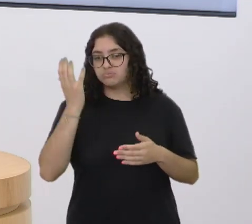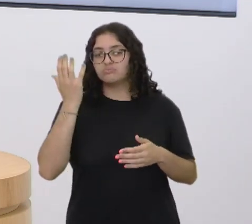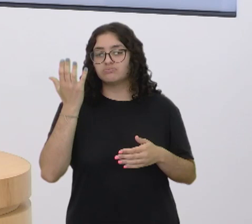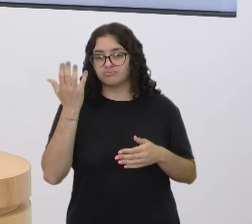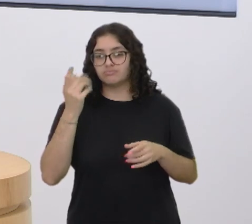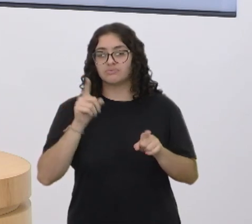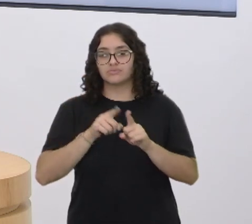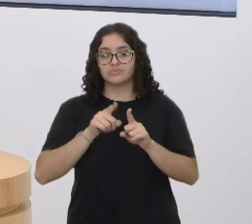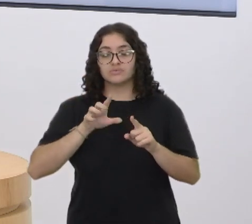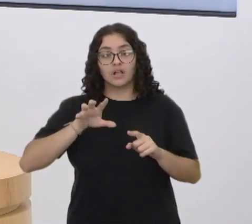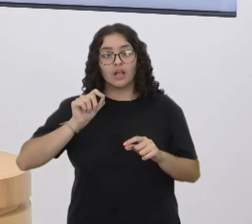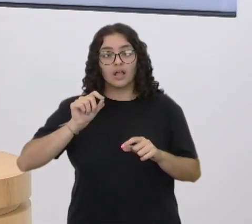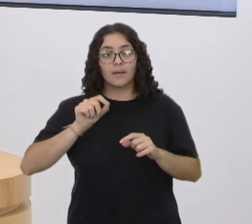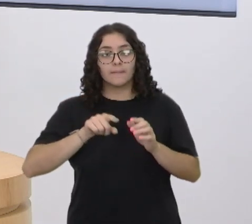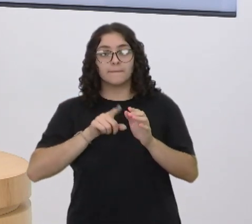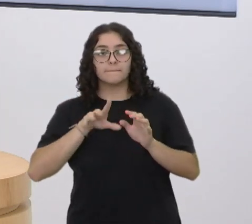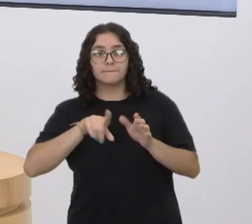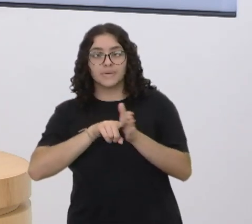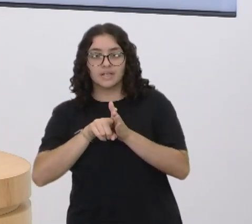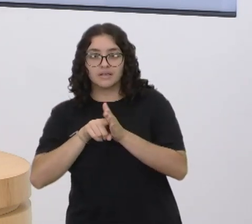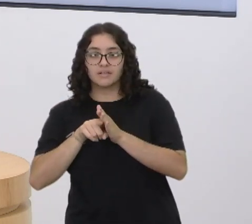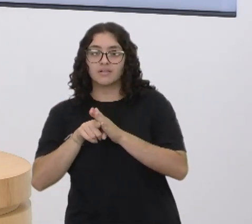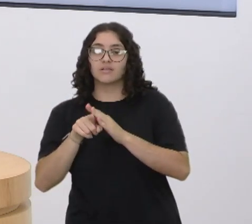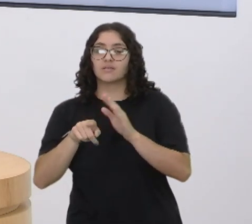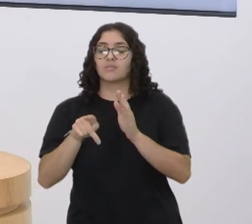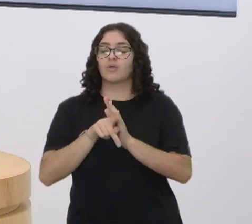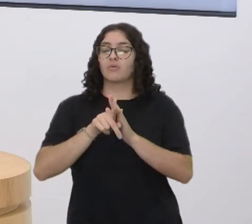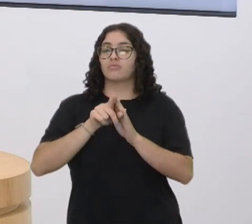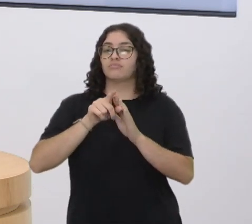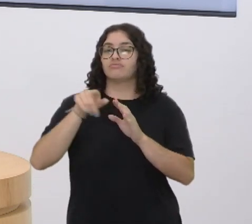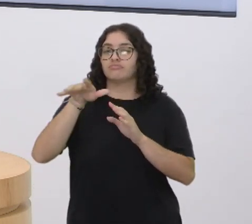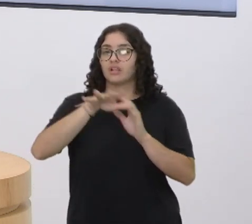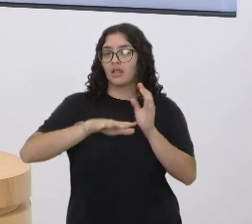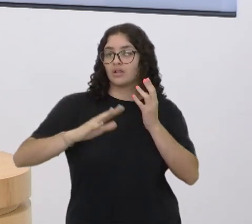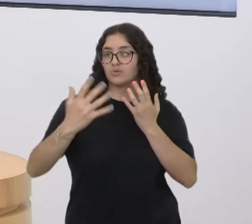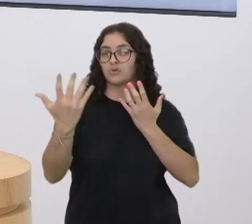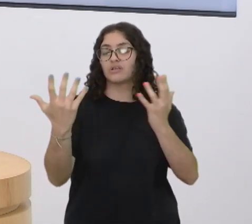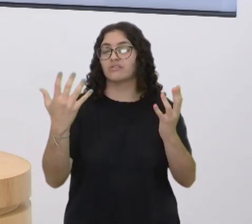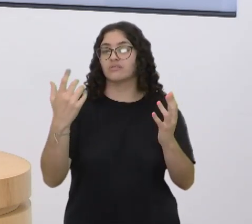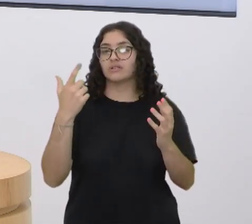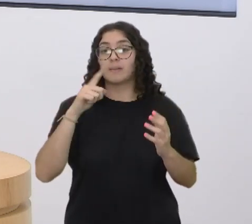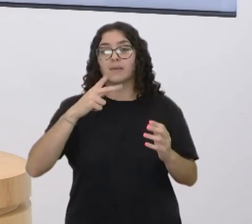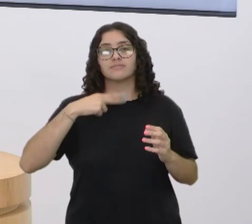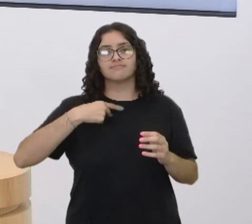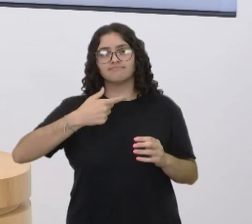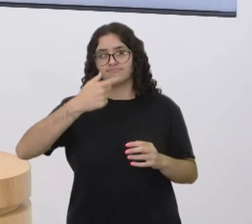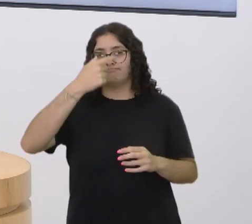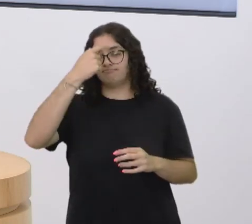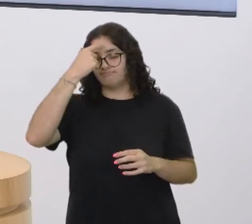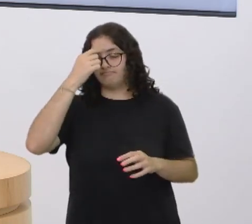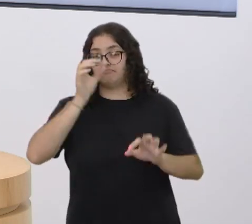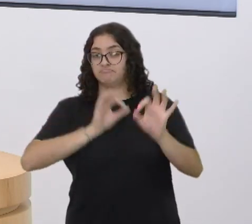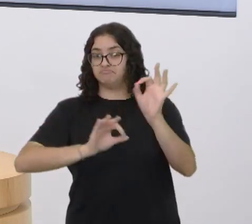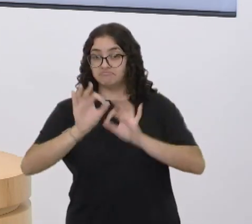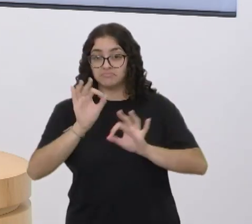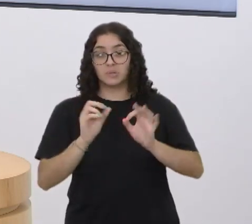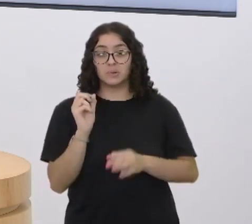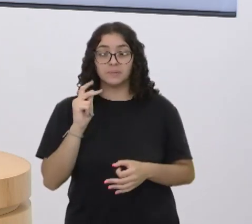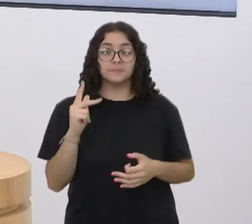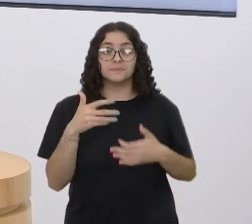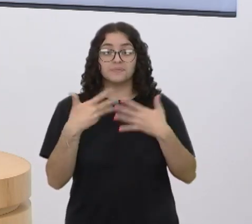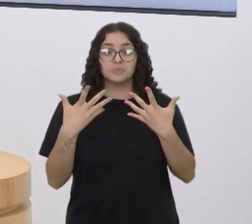E buscando justamente o manejo consciente da natureza. E se a gente parar para pensar, tudo que a gente faz,